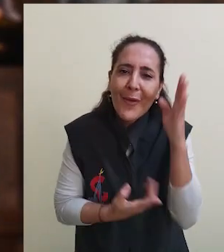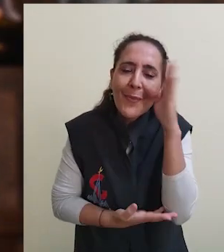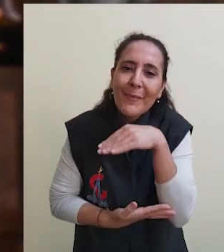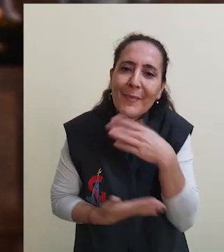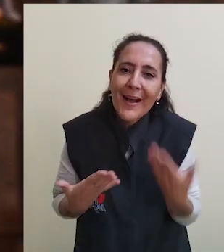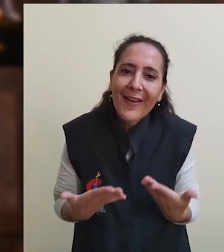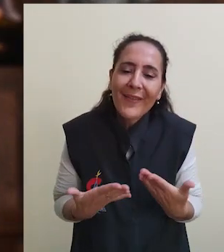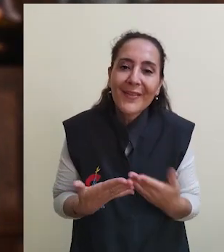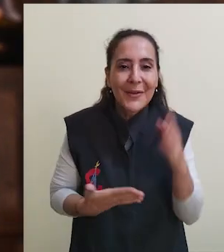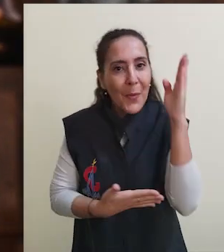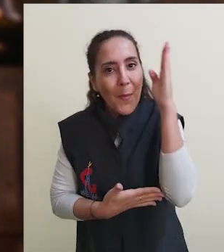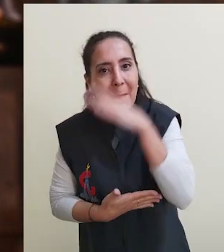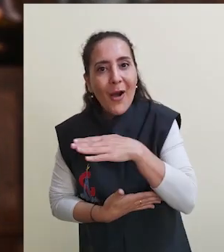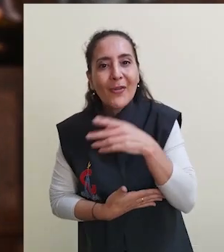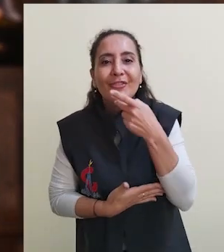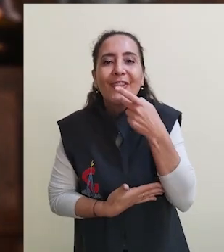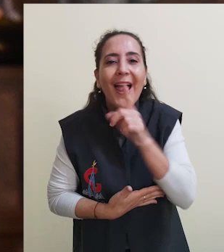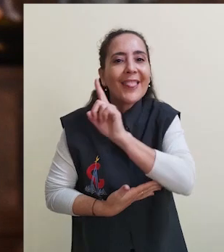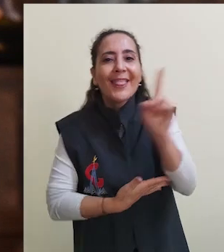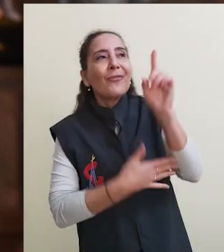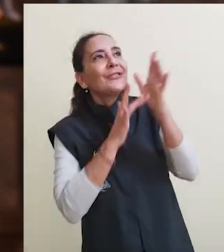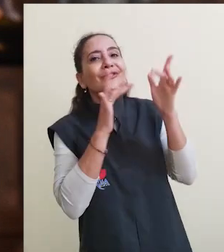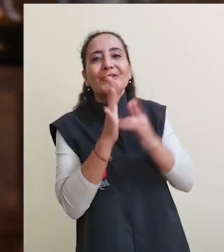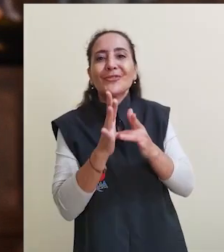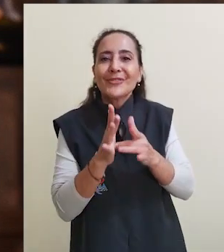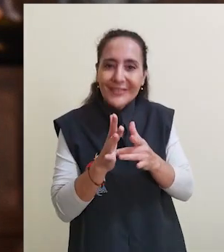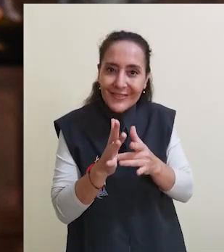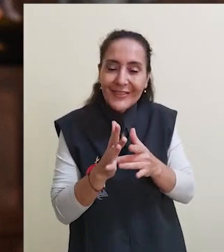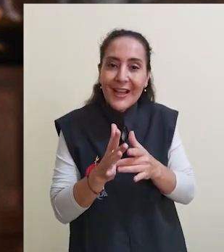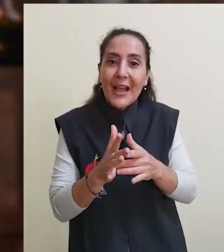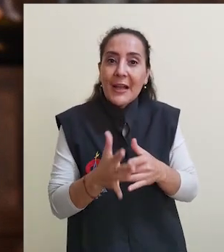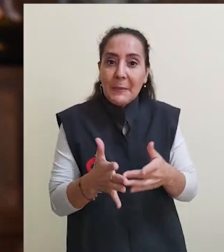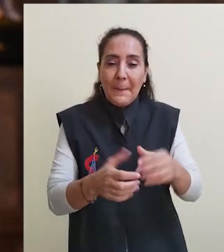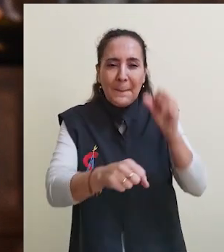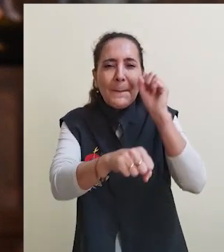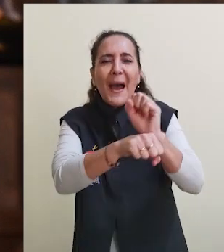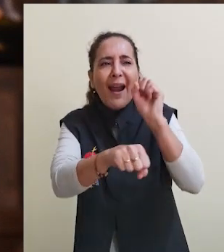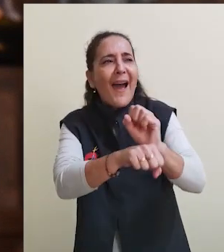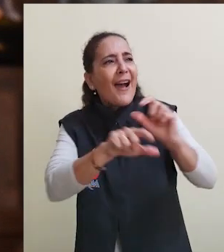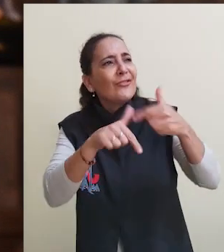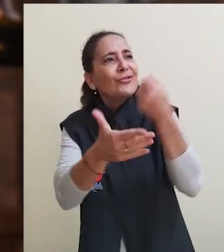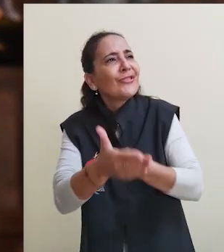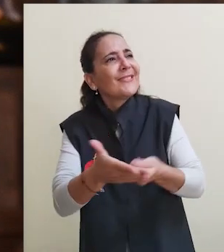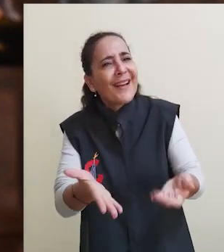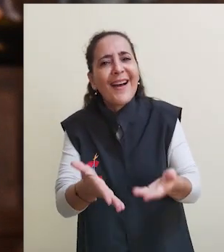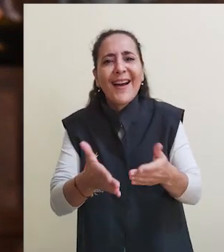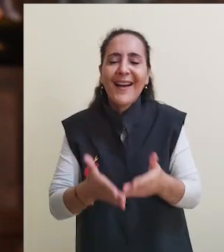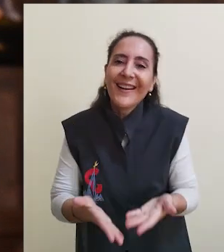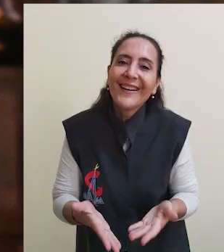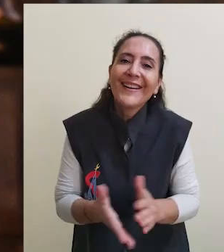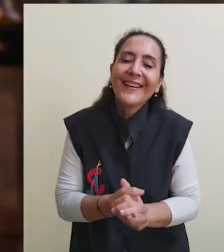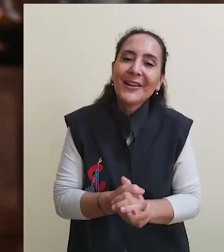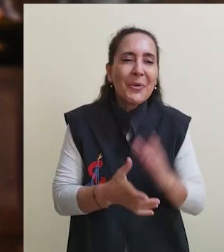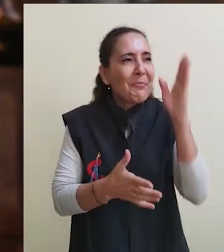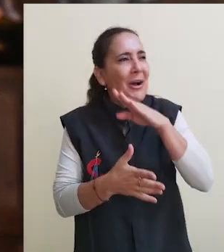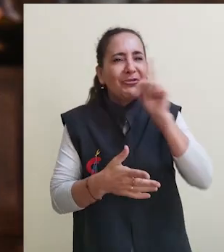terminar morto também. O mal de negar Jesus, trair Jesus, o mal de parar de combater, o mal de não